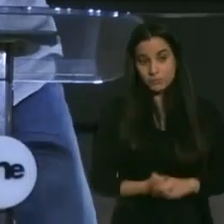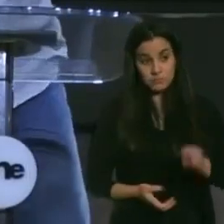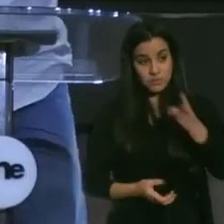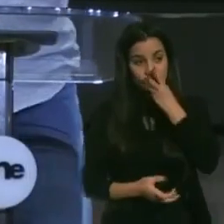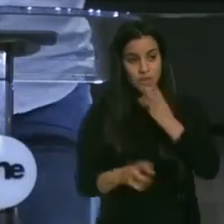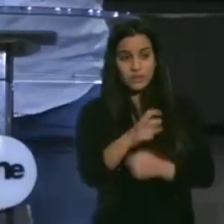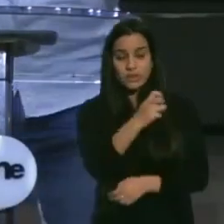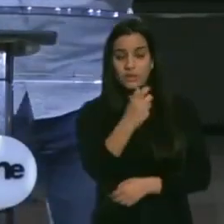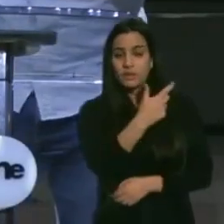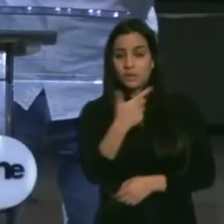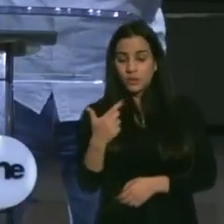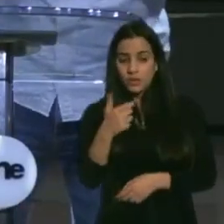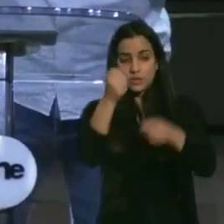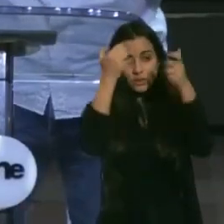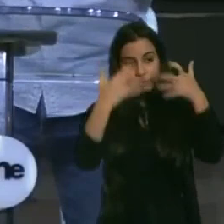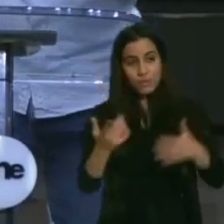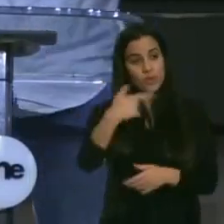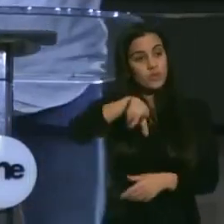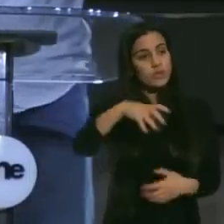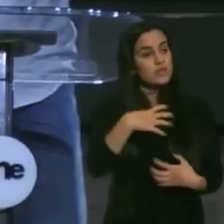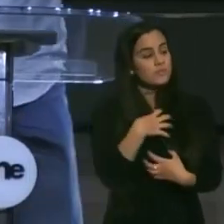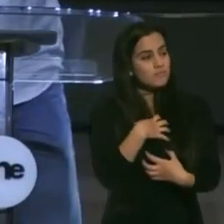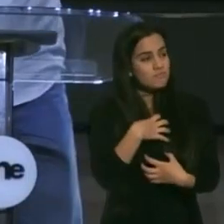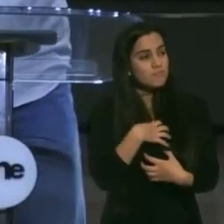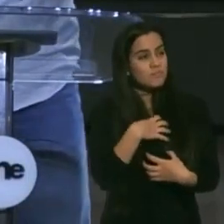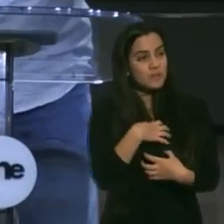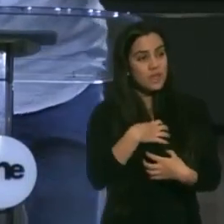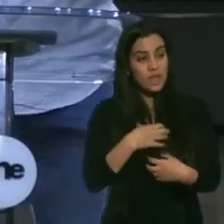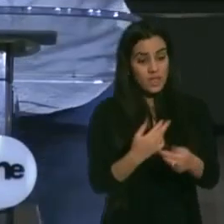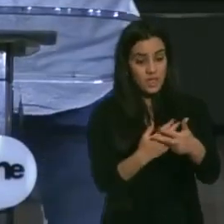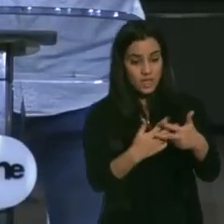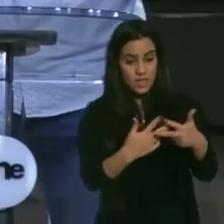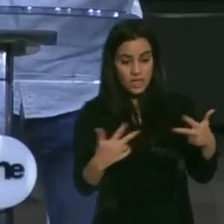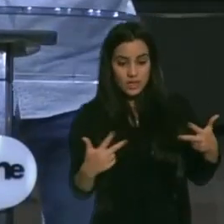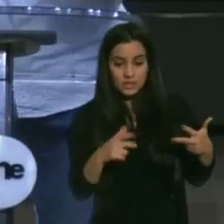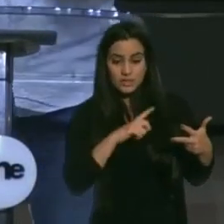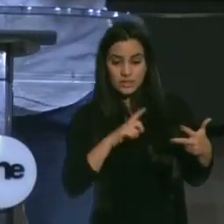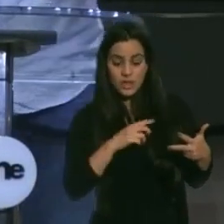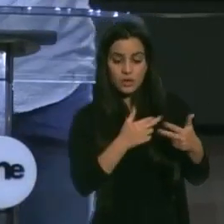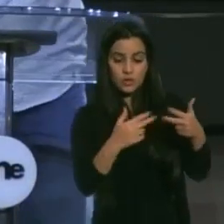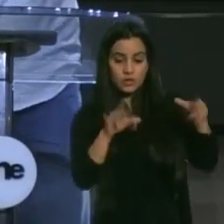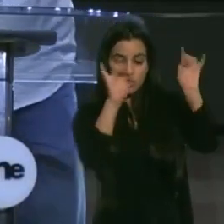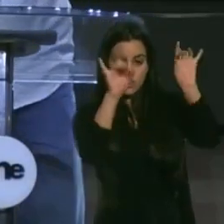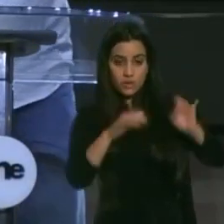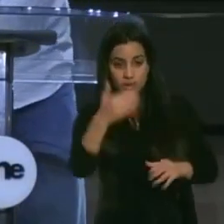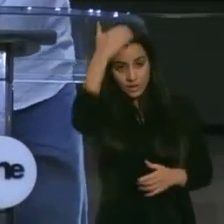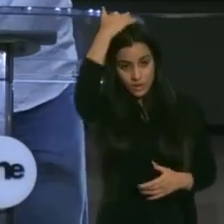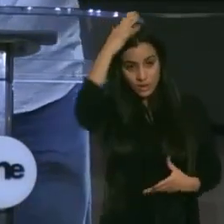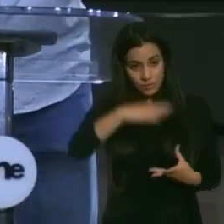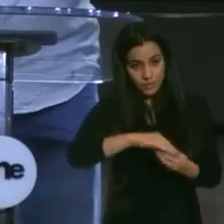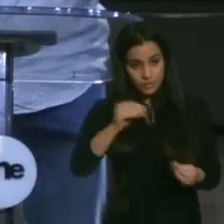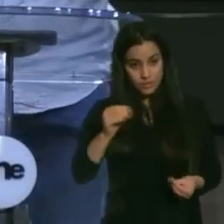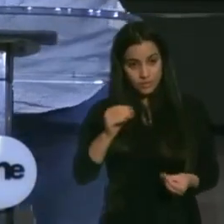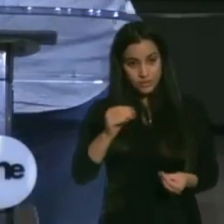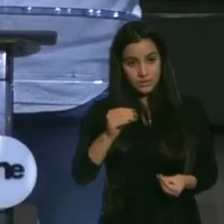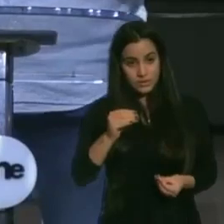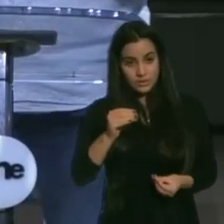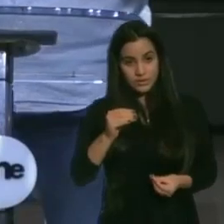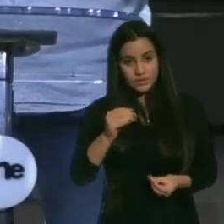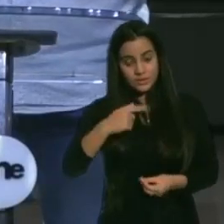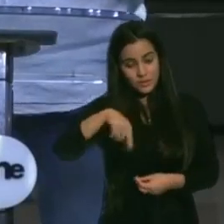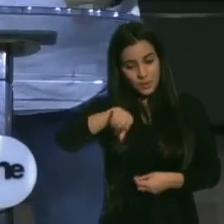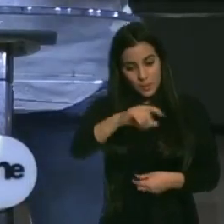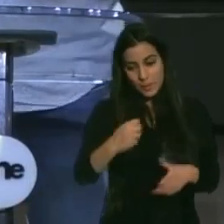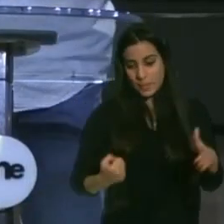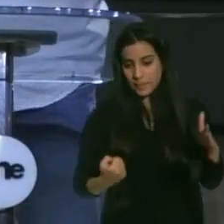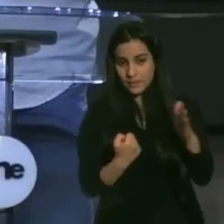escutem-me e comam o que é bom, e a alma de vocês se deliciará na